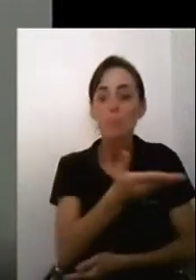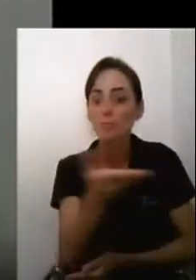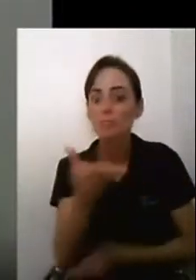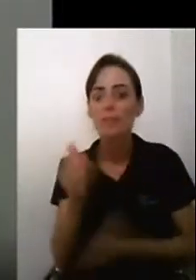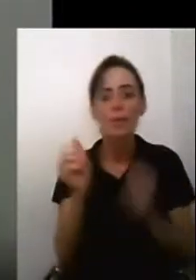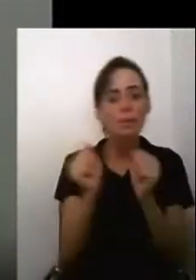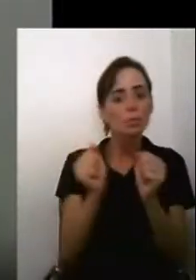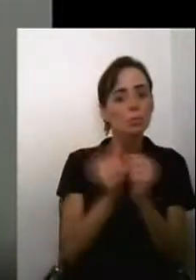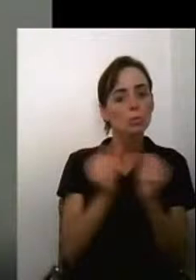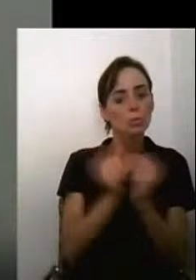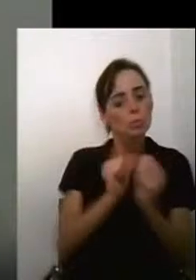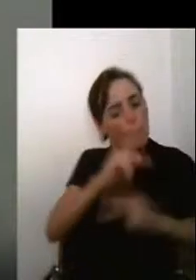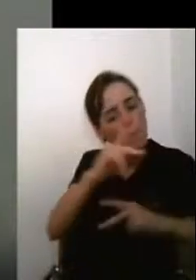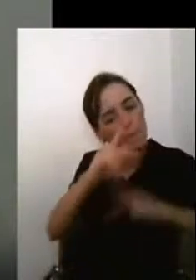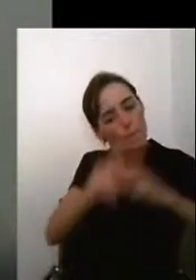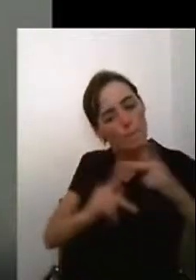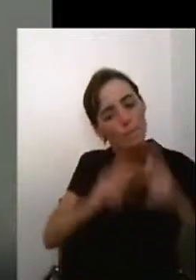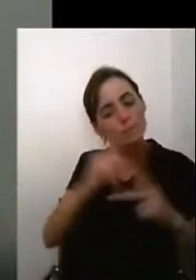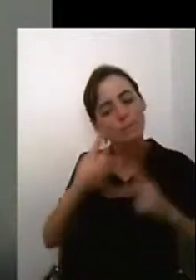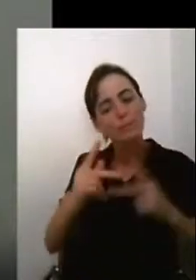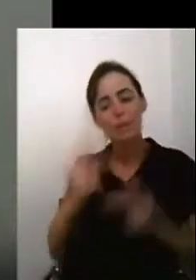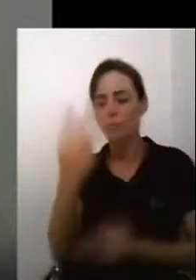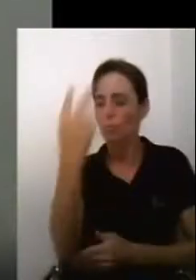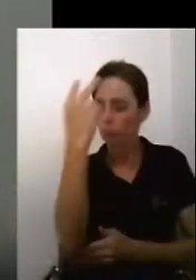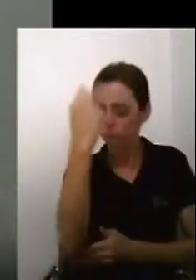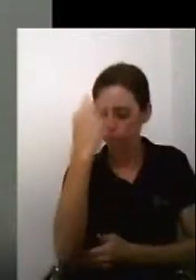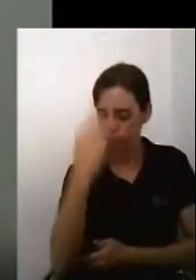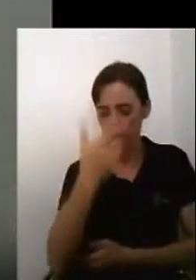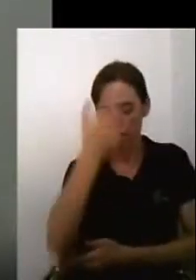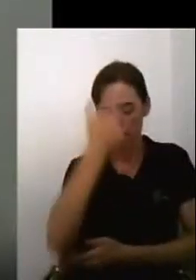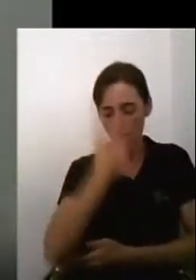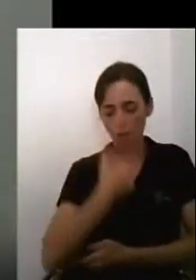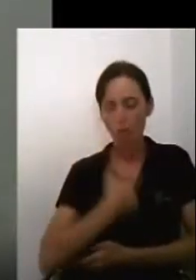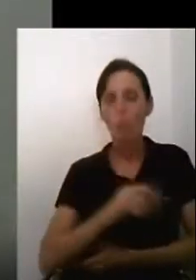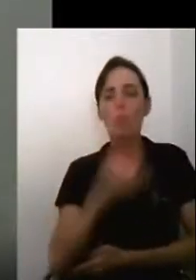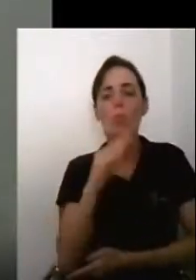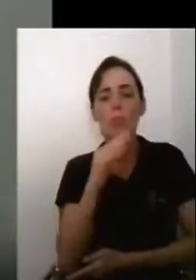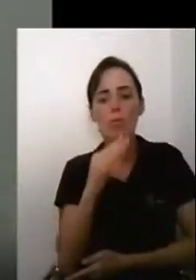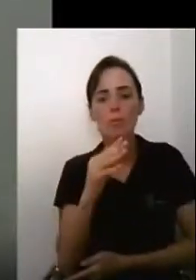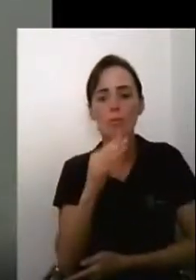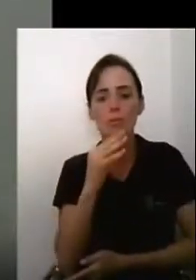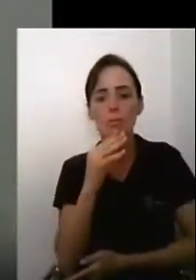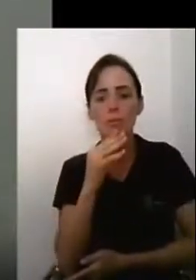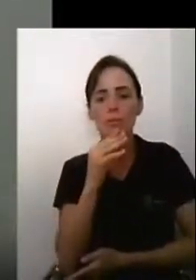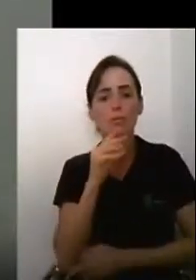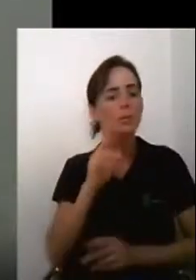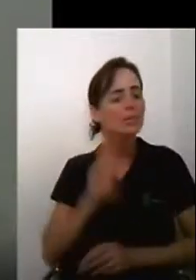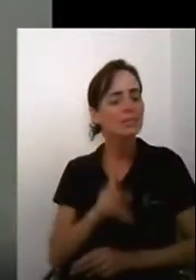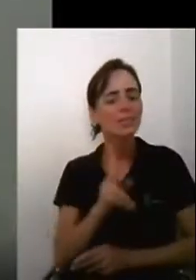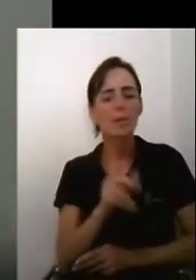ao seu processo de autoconhecimento, deem sempre o seu melhor.